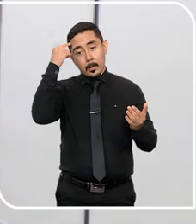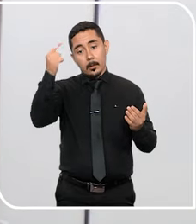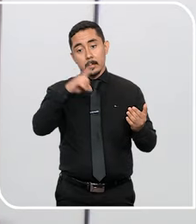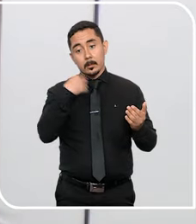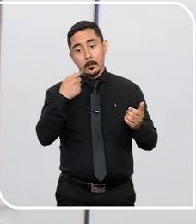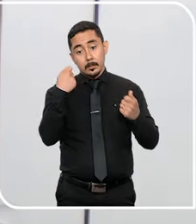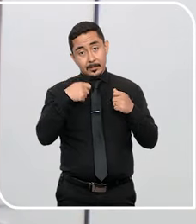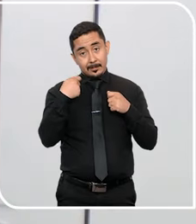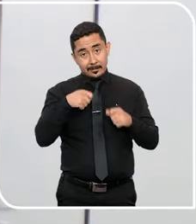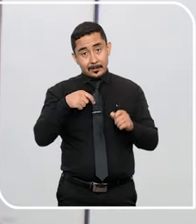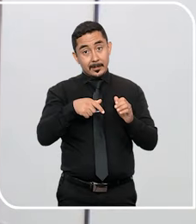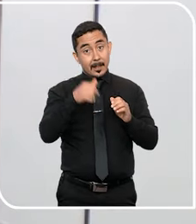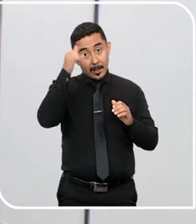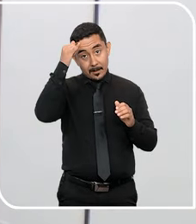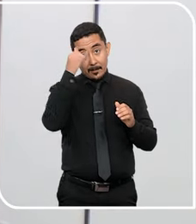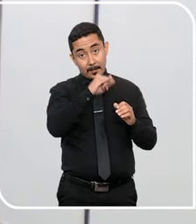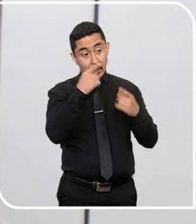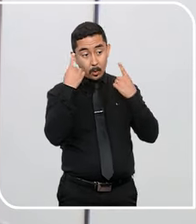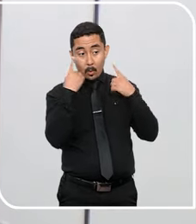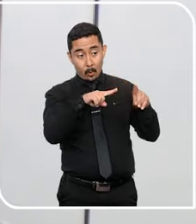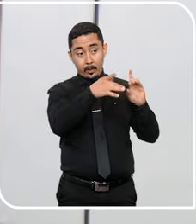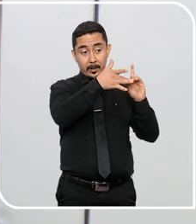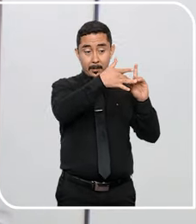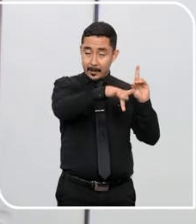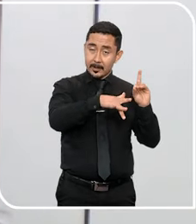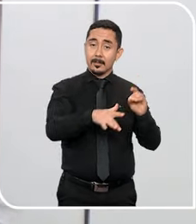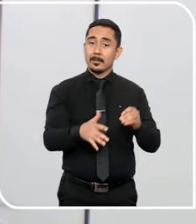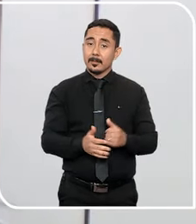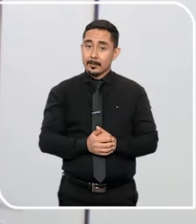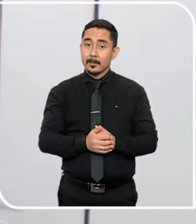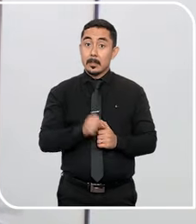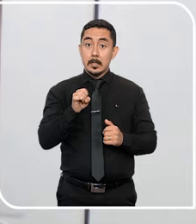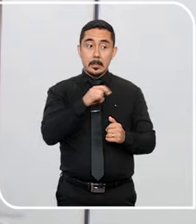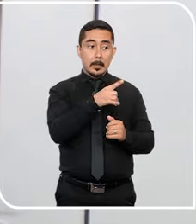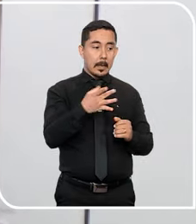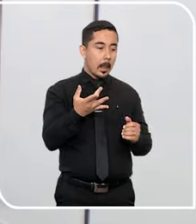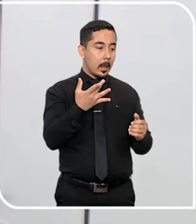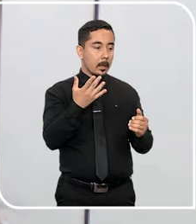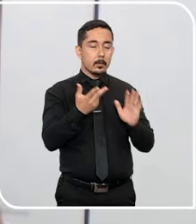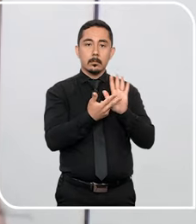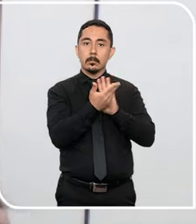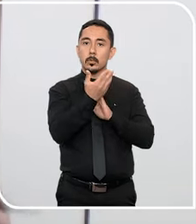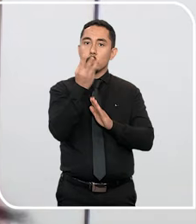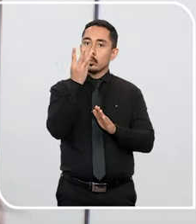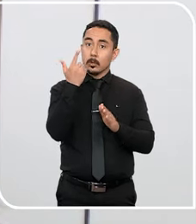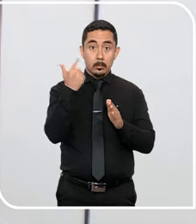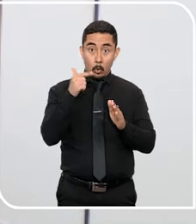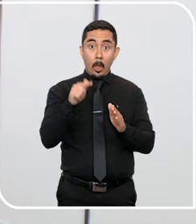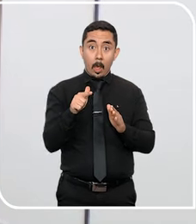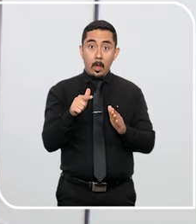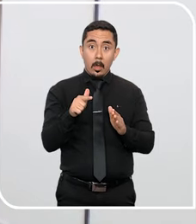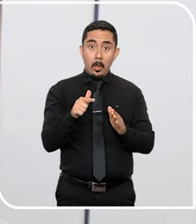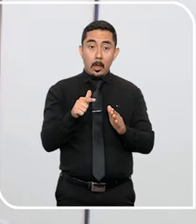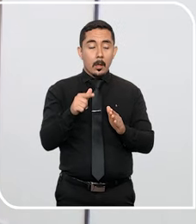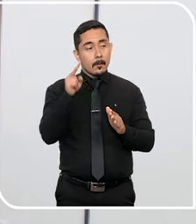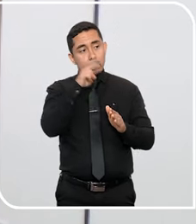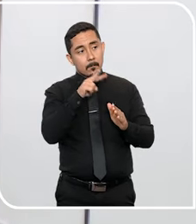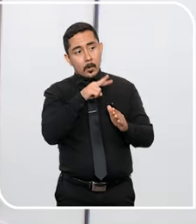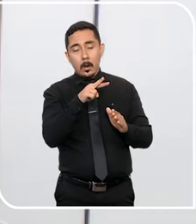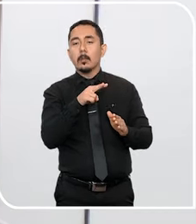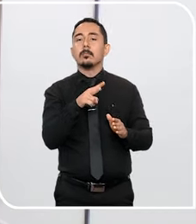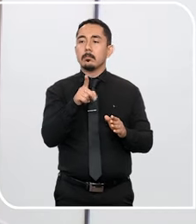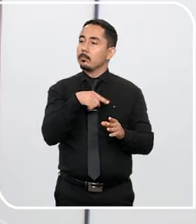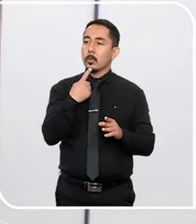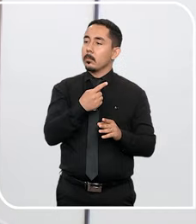hoje em dia eu fico pensando a gente teria que ter sido anticapacitista e falado se a Natália não assistir a cirurgia ninguém vai assistir